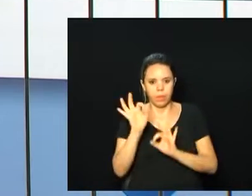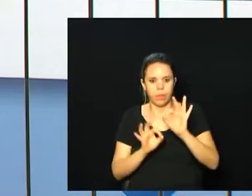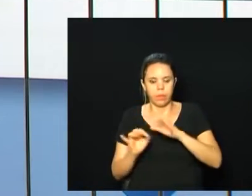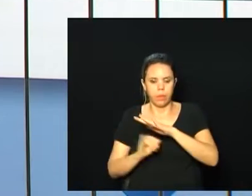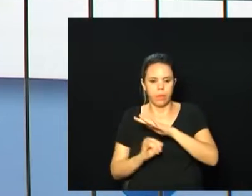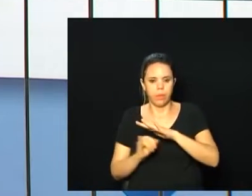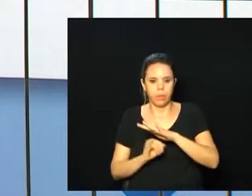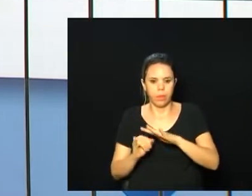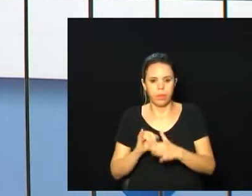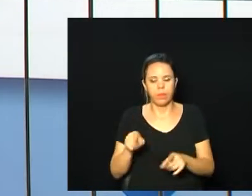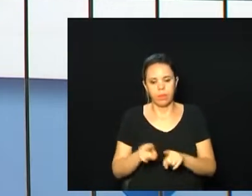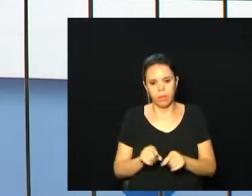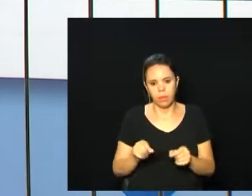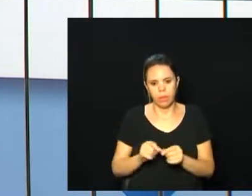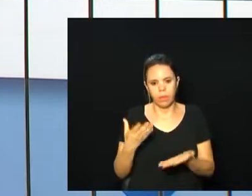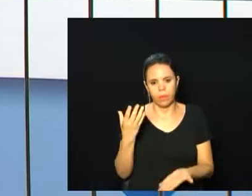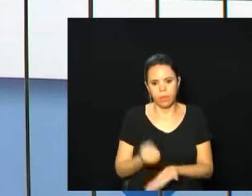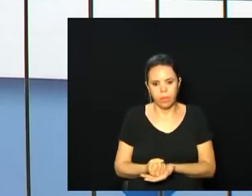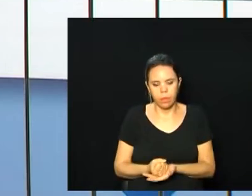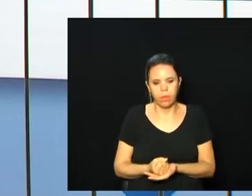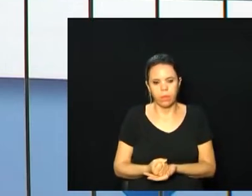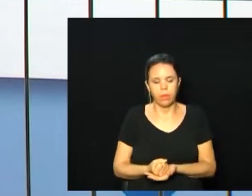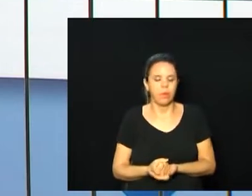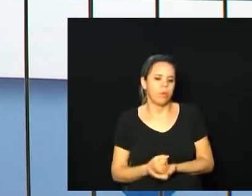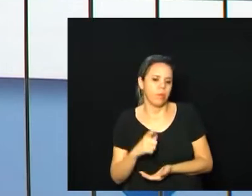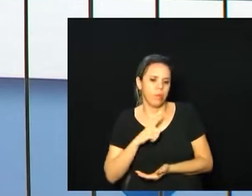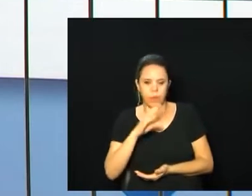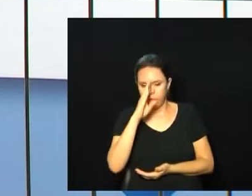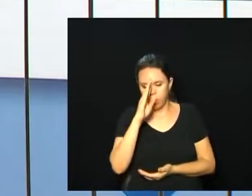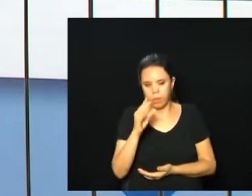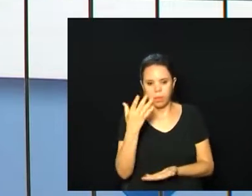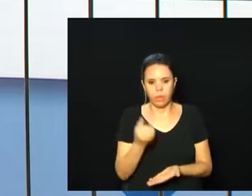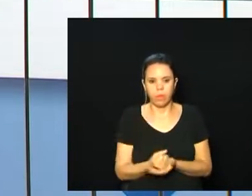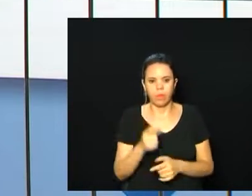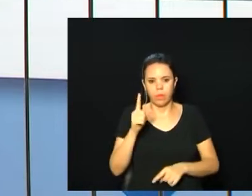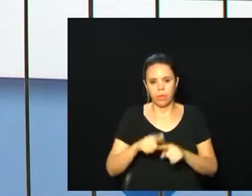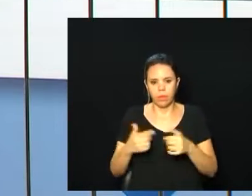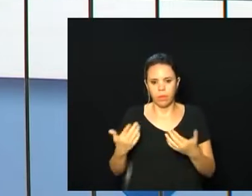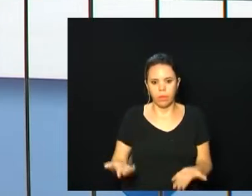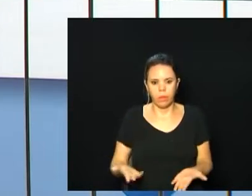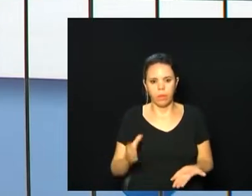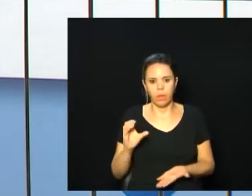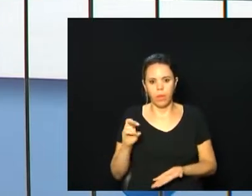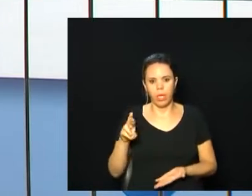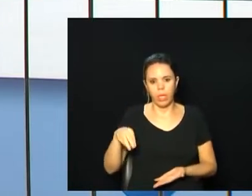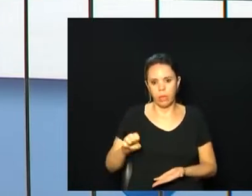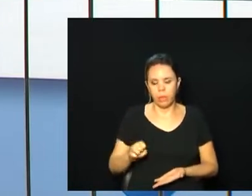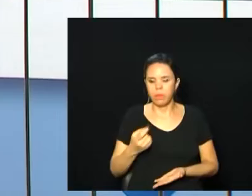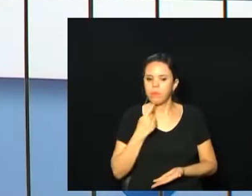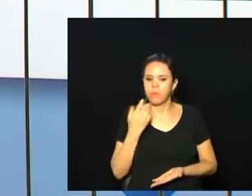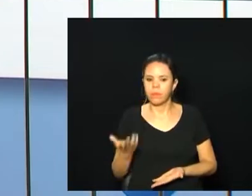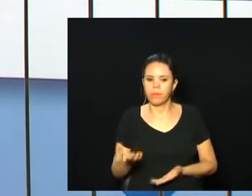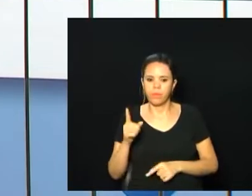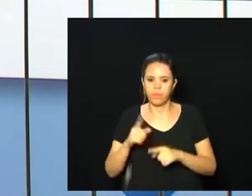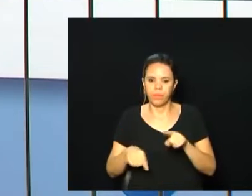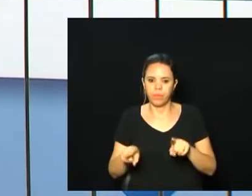organizações credenciadas também que estão recebendo. Fora isso, a gente destaca que recebemos material do CRAME Campinas, temos